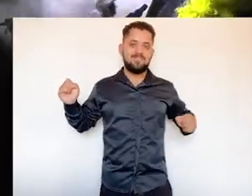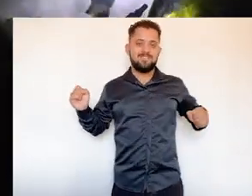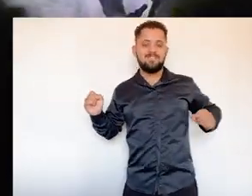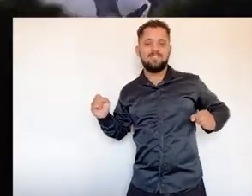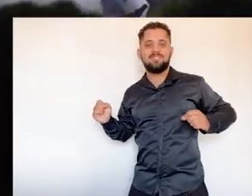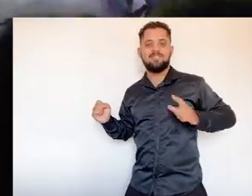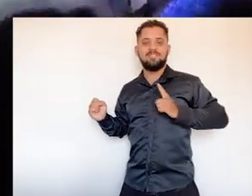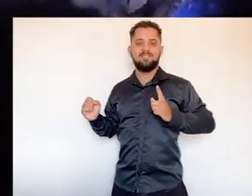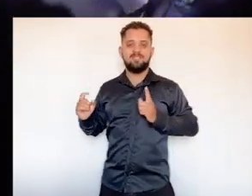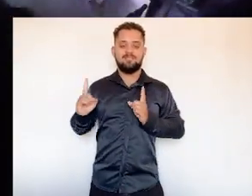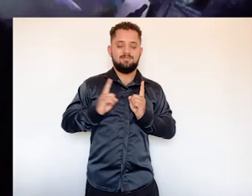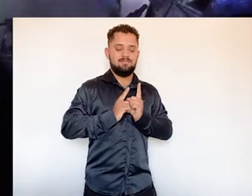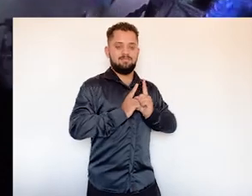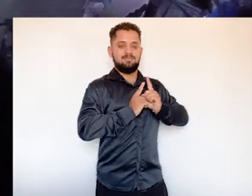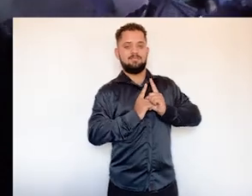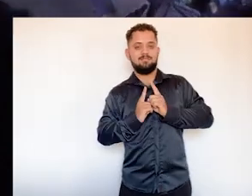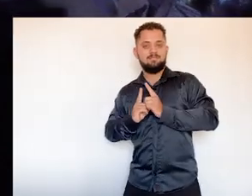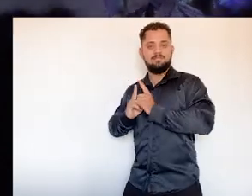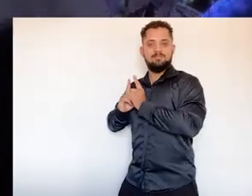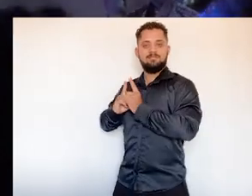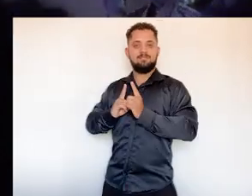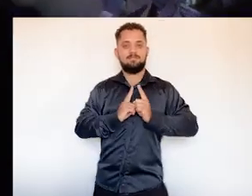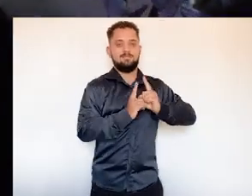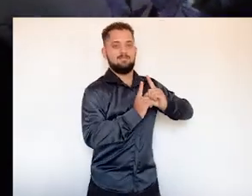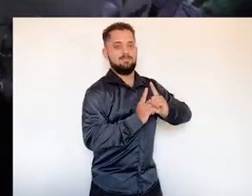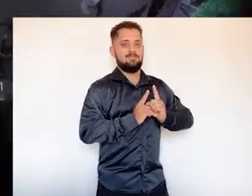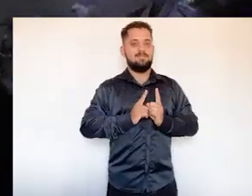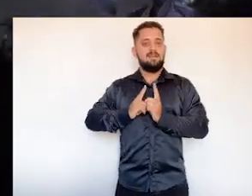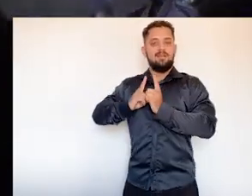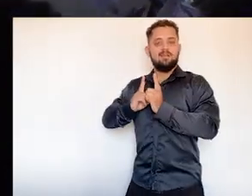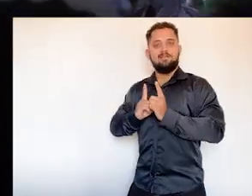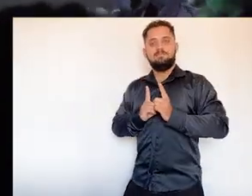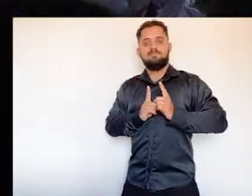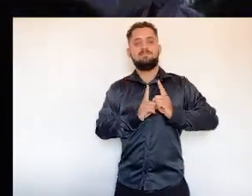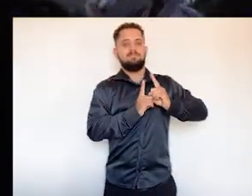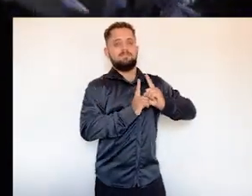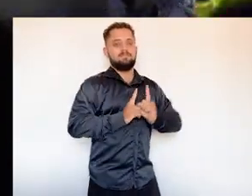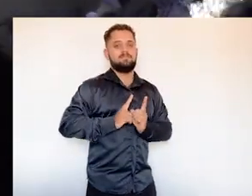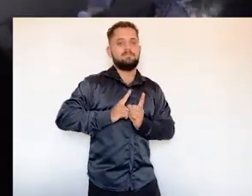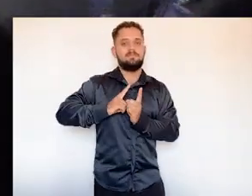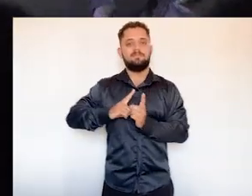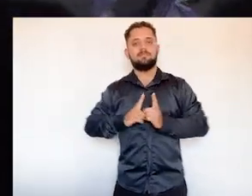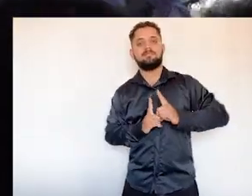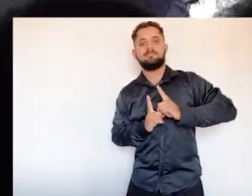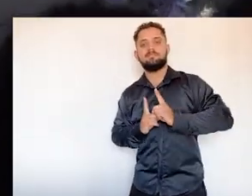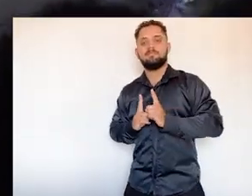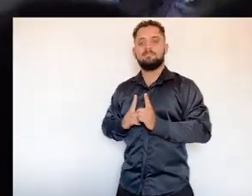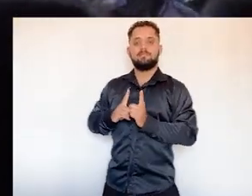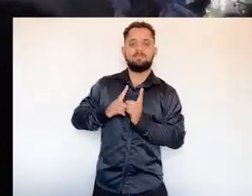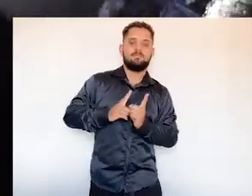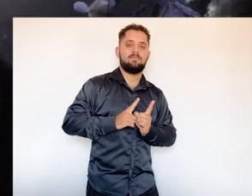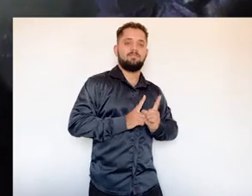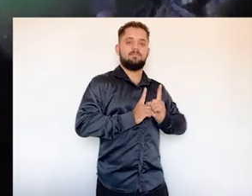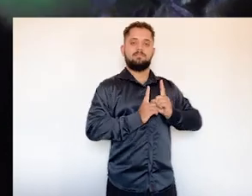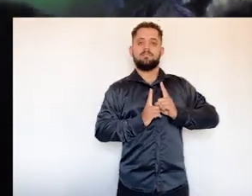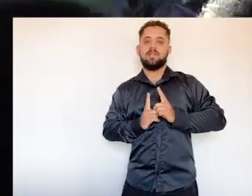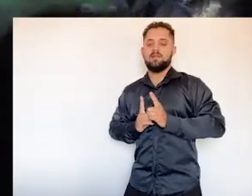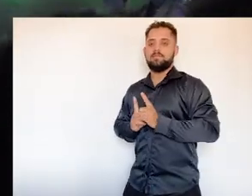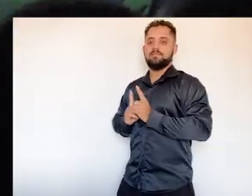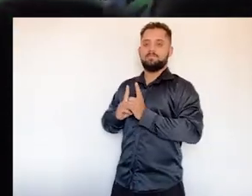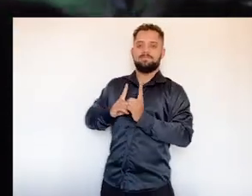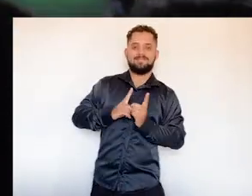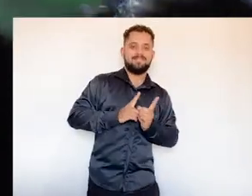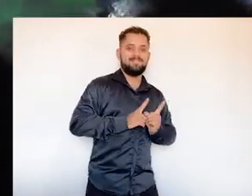um toque, é de anjo. Eu sinto um toque, é de anjo. E bem quentinho com o sol e grande aço lá